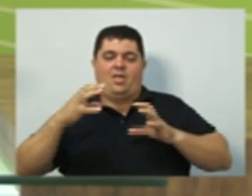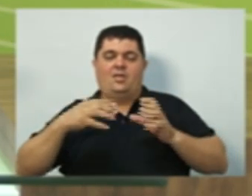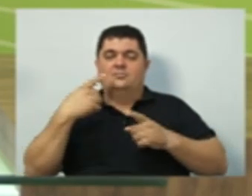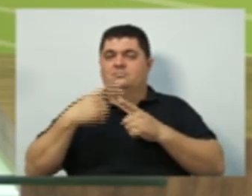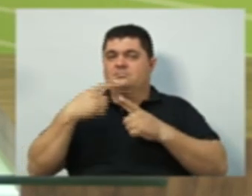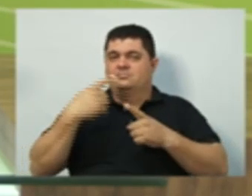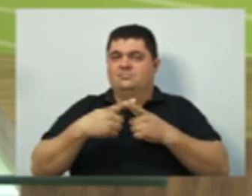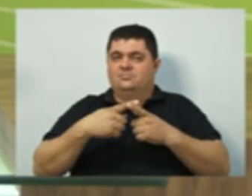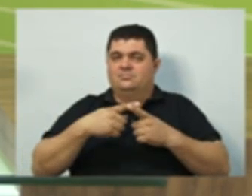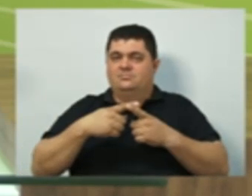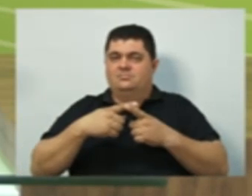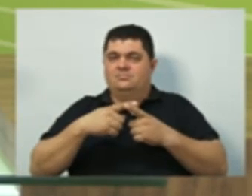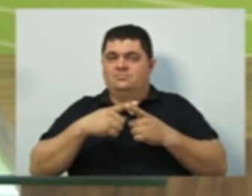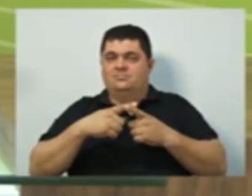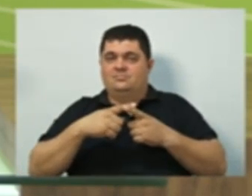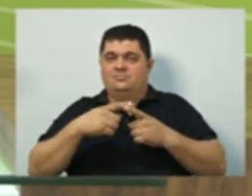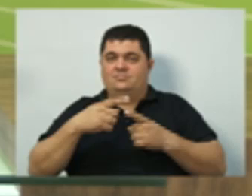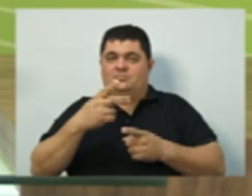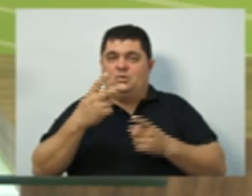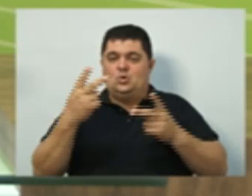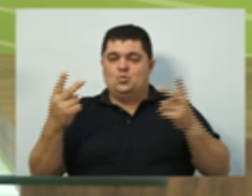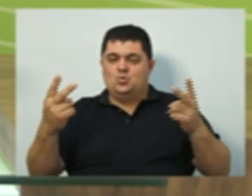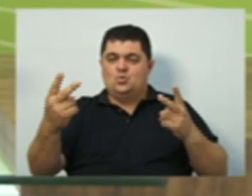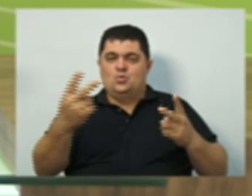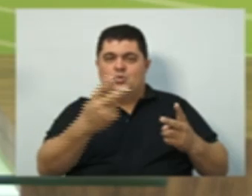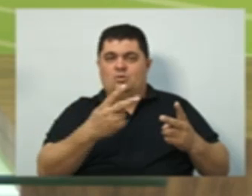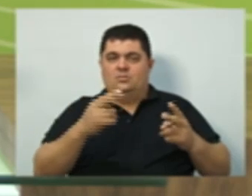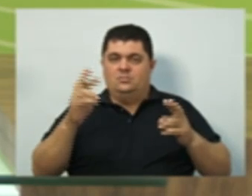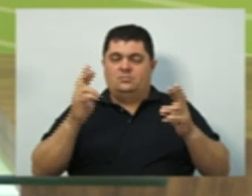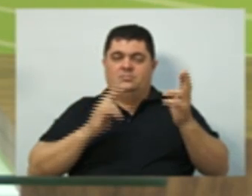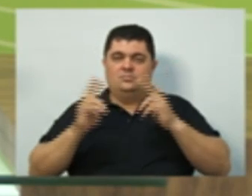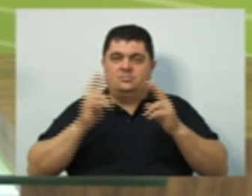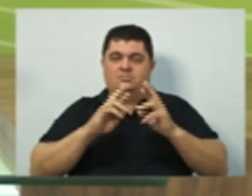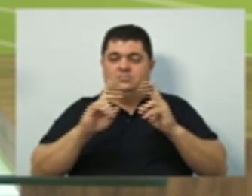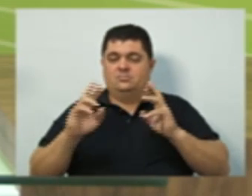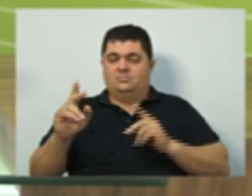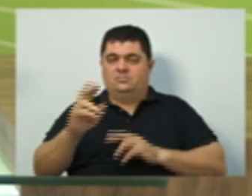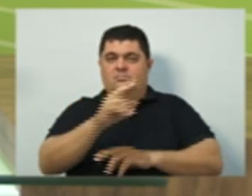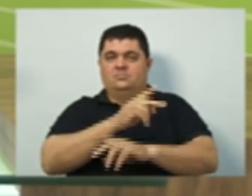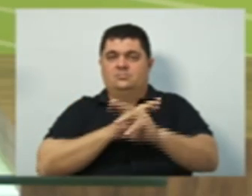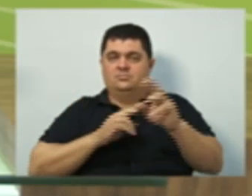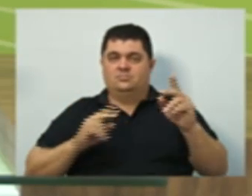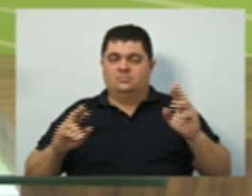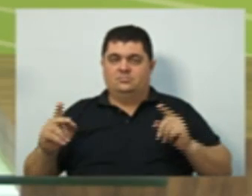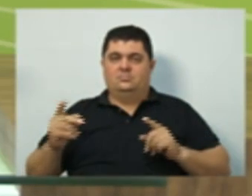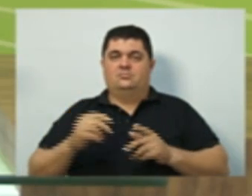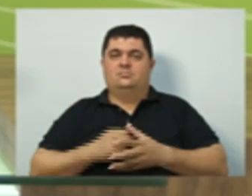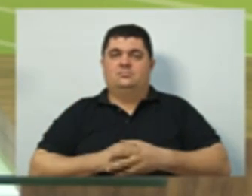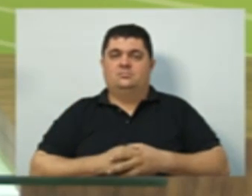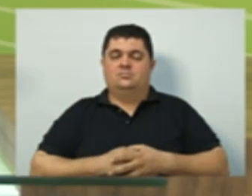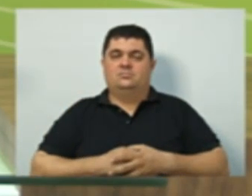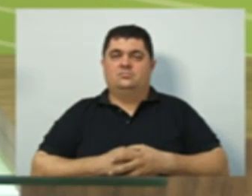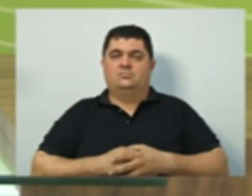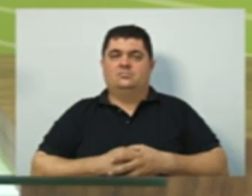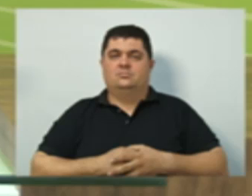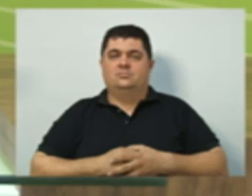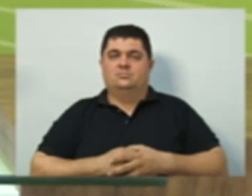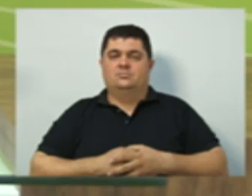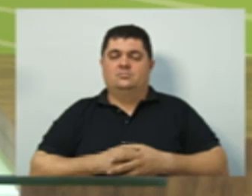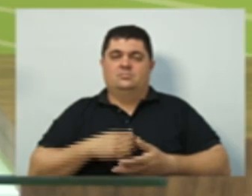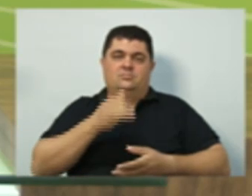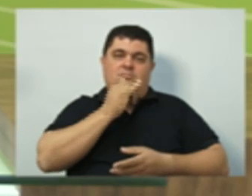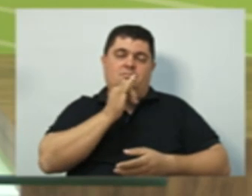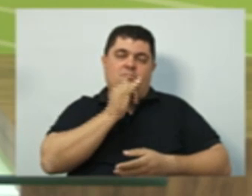porque vários duplas de alunos aqui colocaram uma resposta, né, e arriscaram aí uma resposta. Então, por